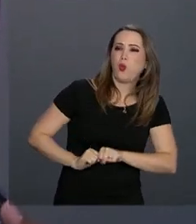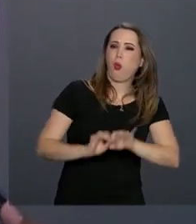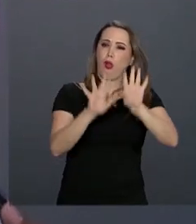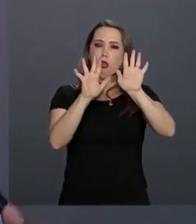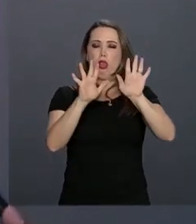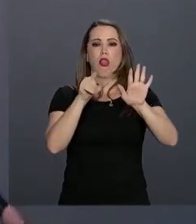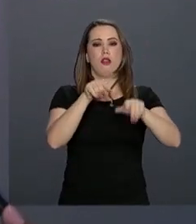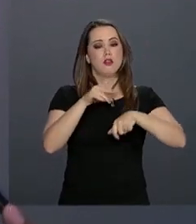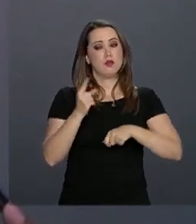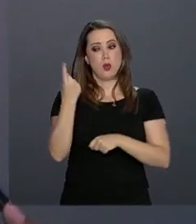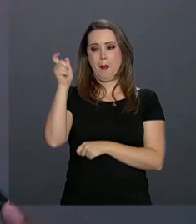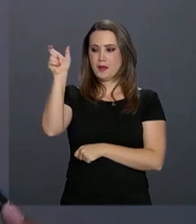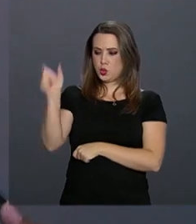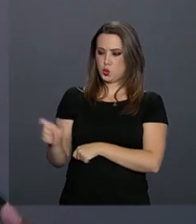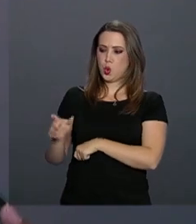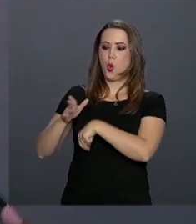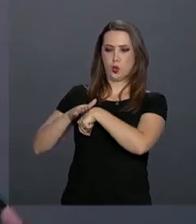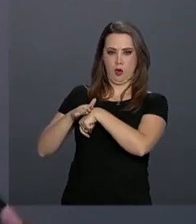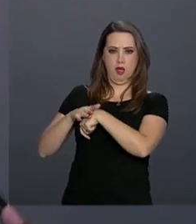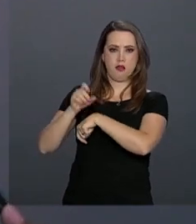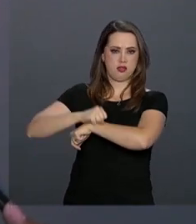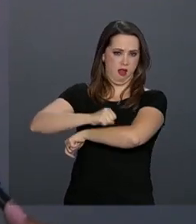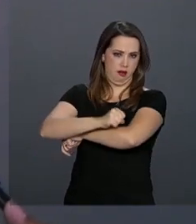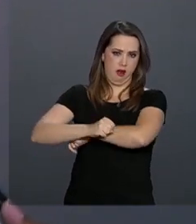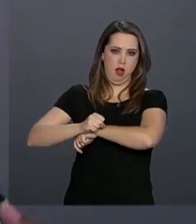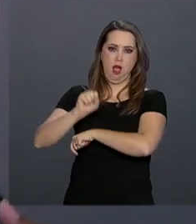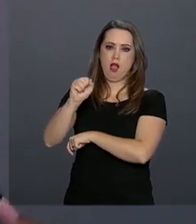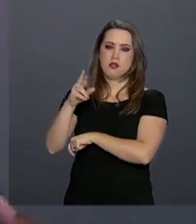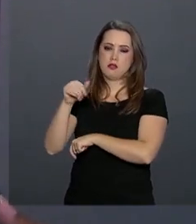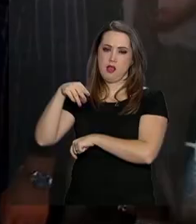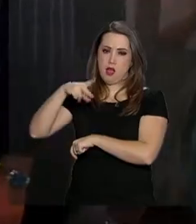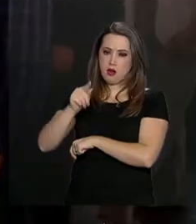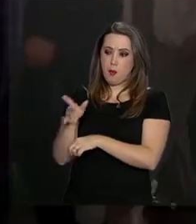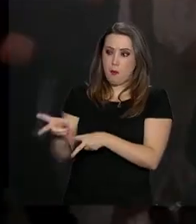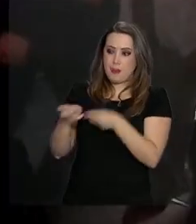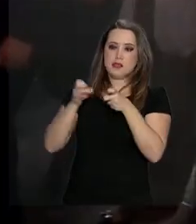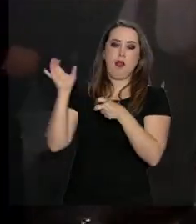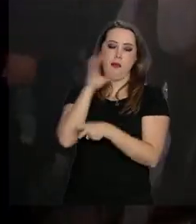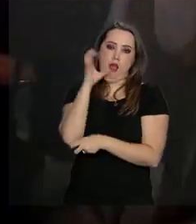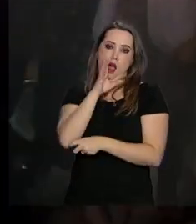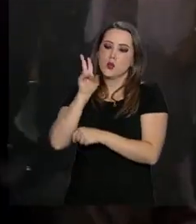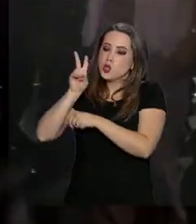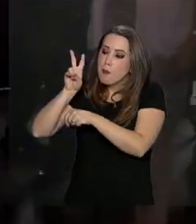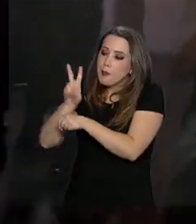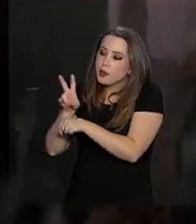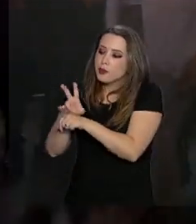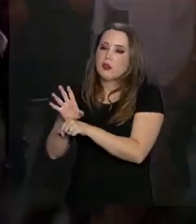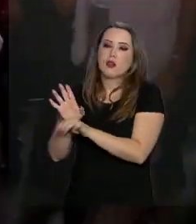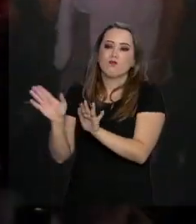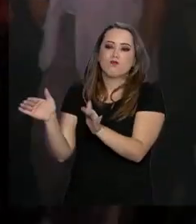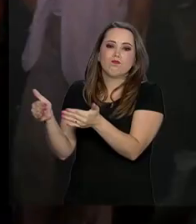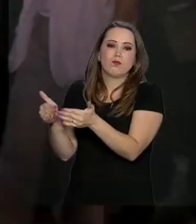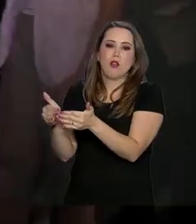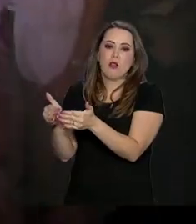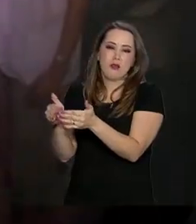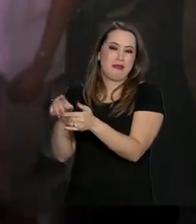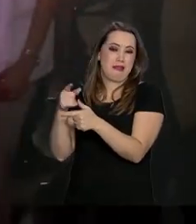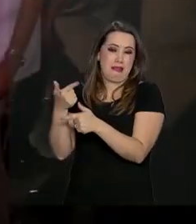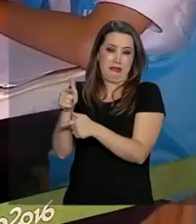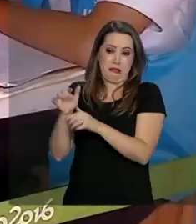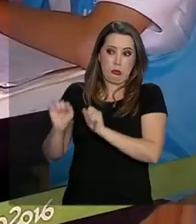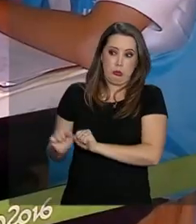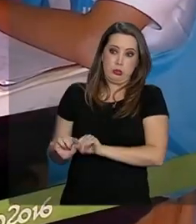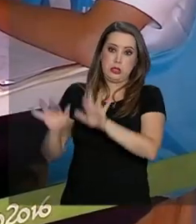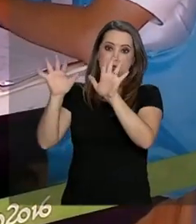Se acontecer um caso, pontualmente ele é detectado e faz o isolamento. Os ministros conheceram também o posto para